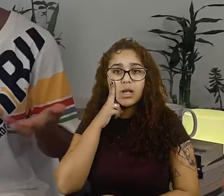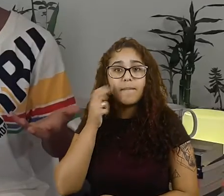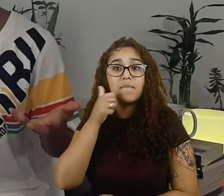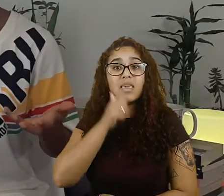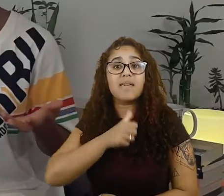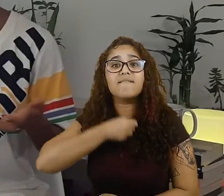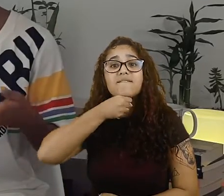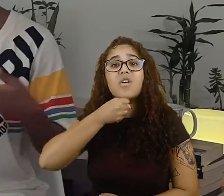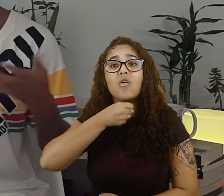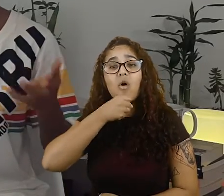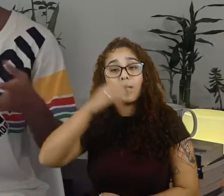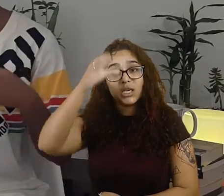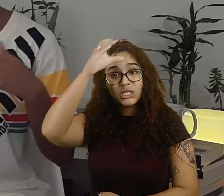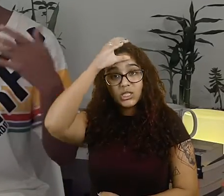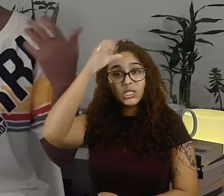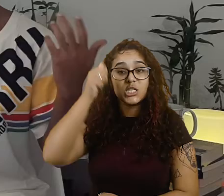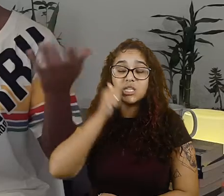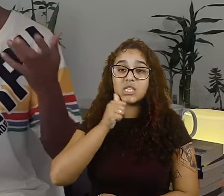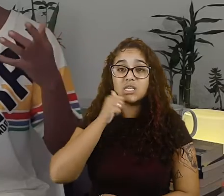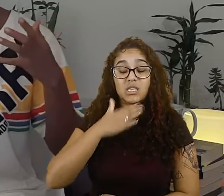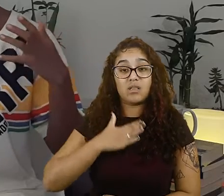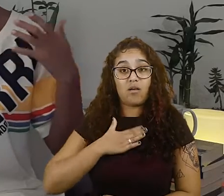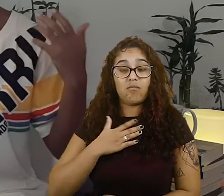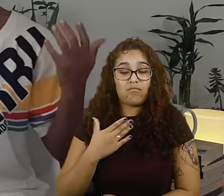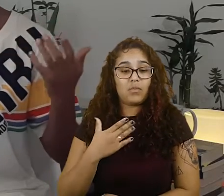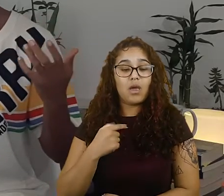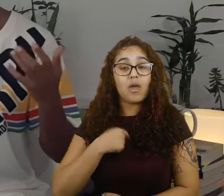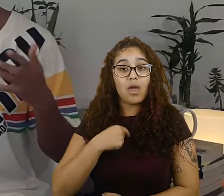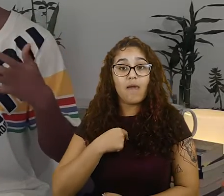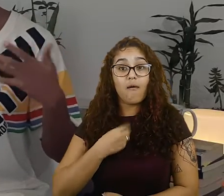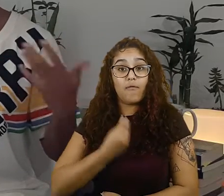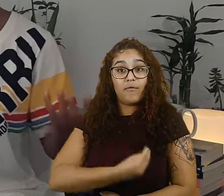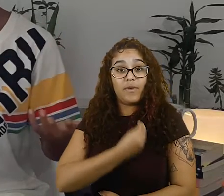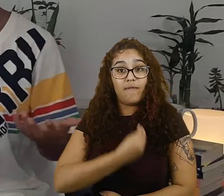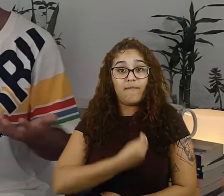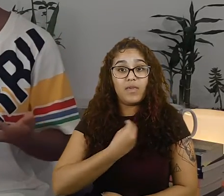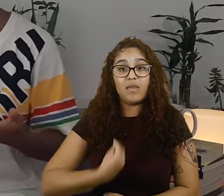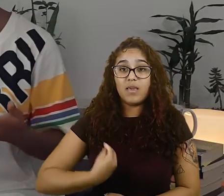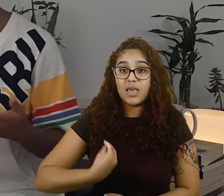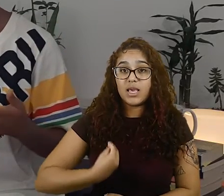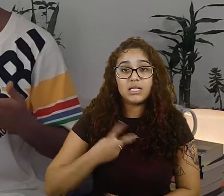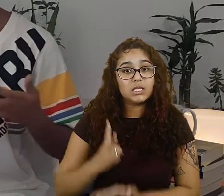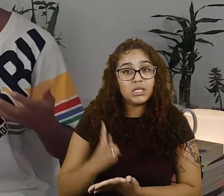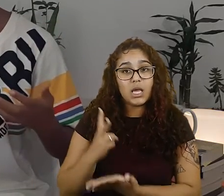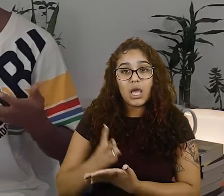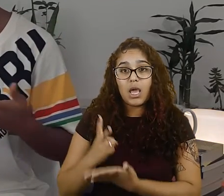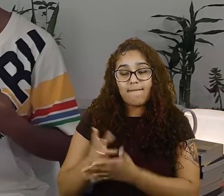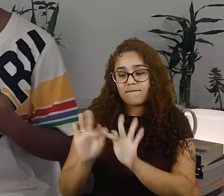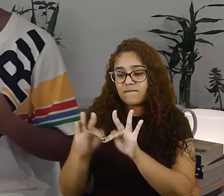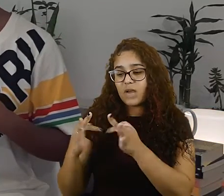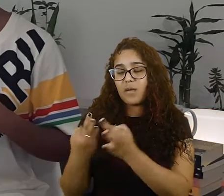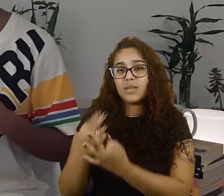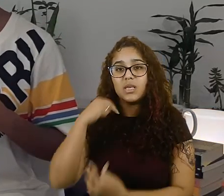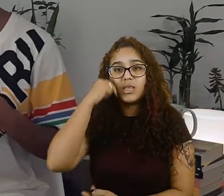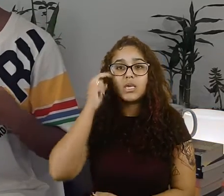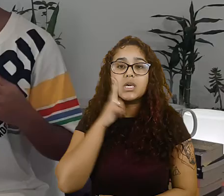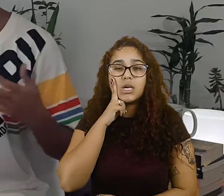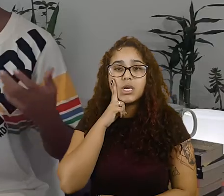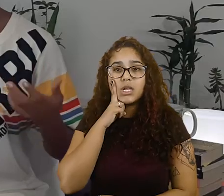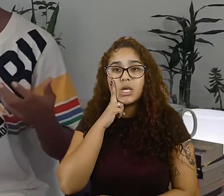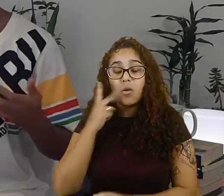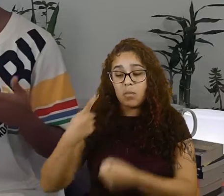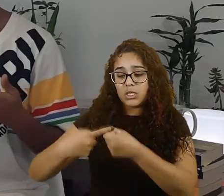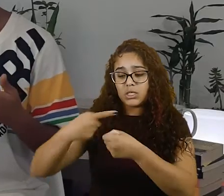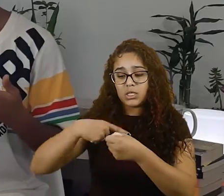são negros, minha avó, minhas tias, então meu ambiente, né, é um ambiente negro. Eu me constituí